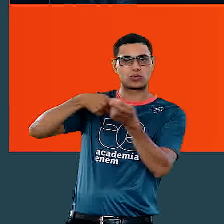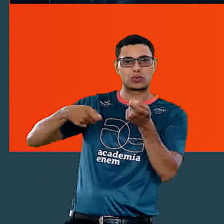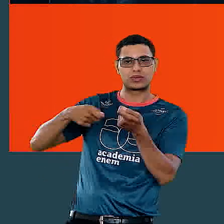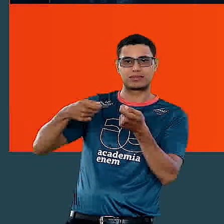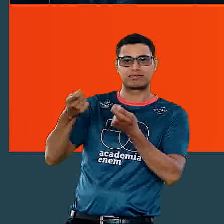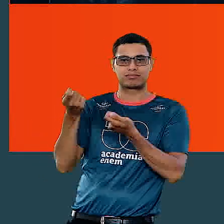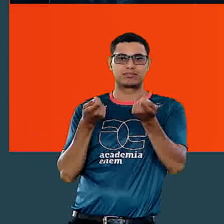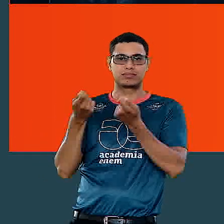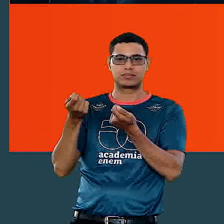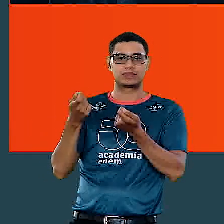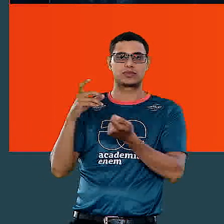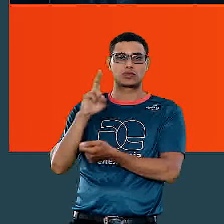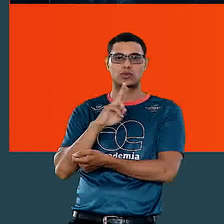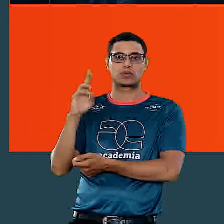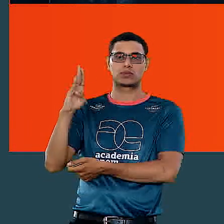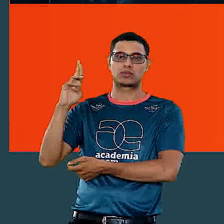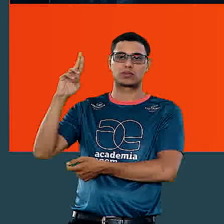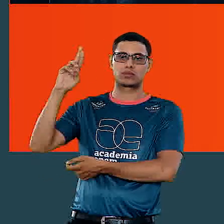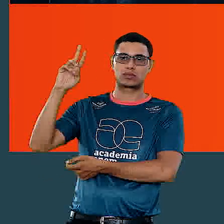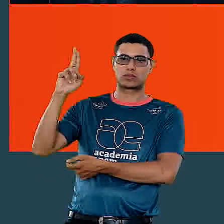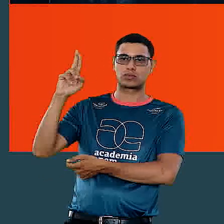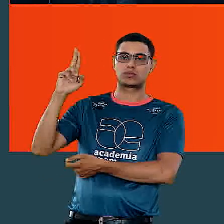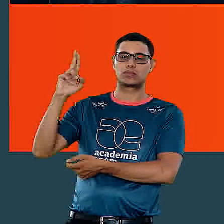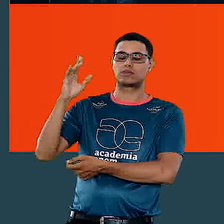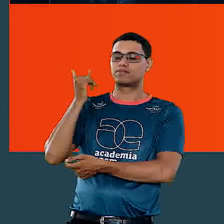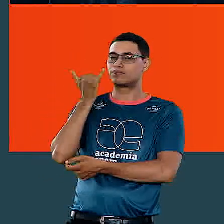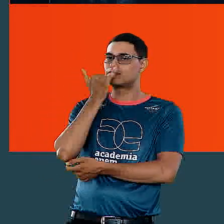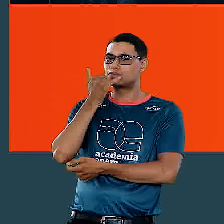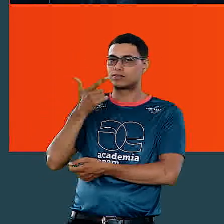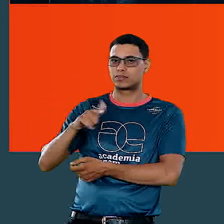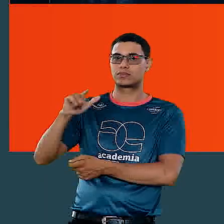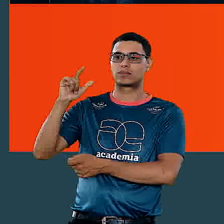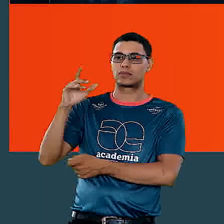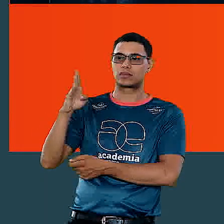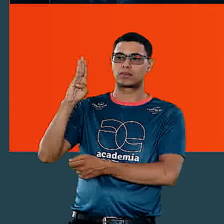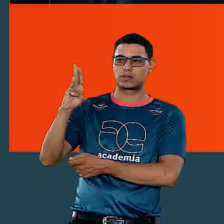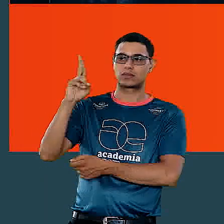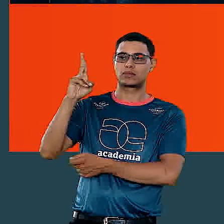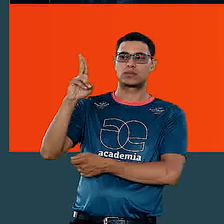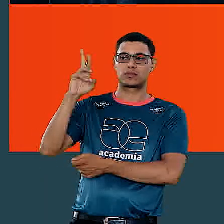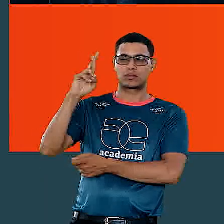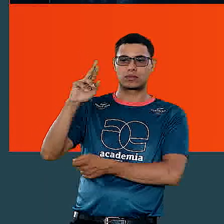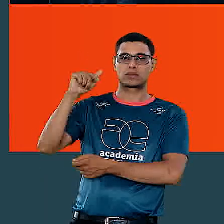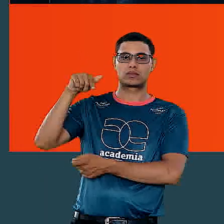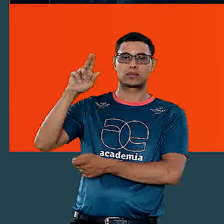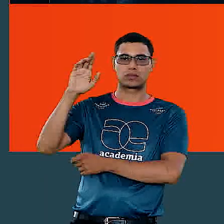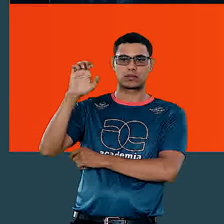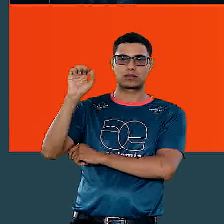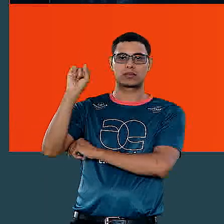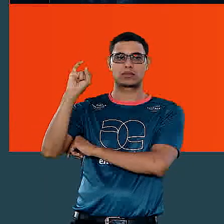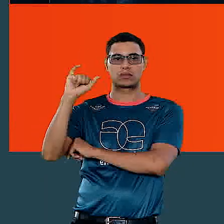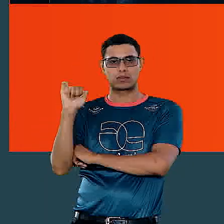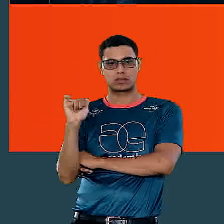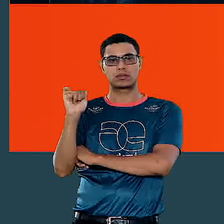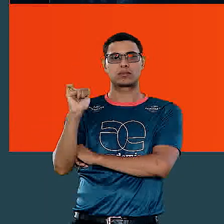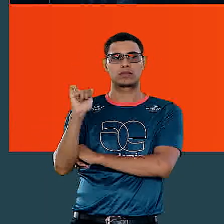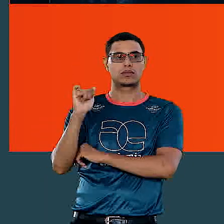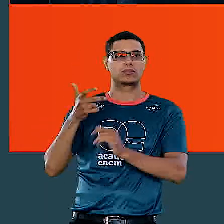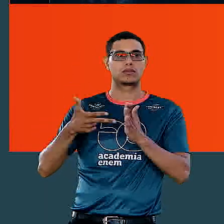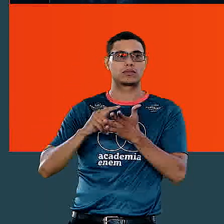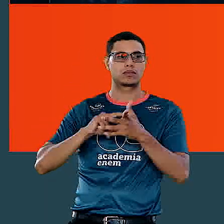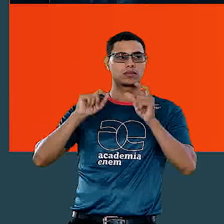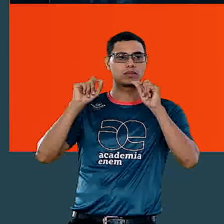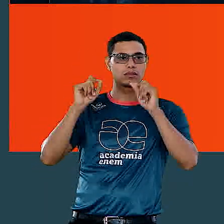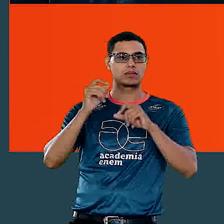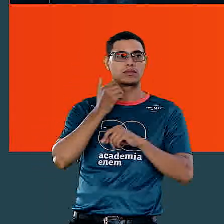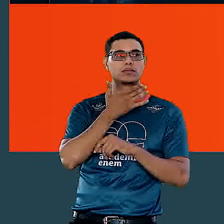comércio, falou burguesia. Só o filas, negada, olha, ação reguladora dos imperadores durante